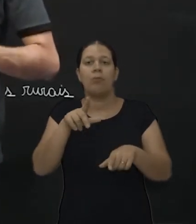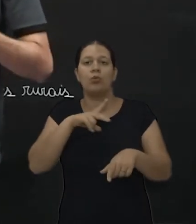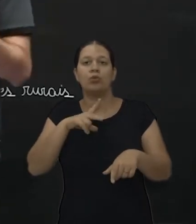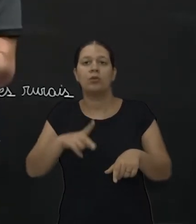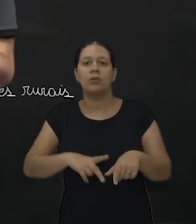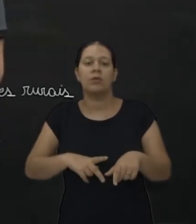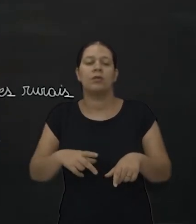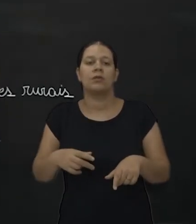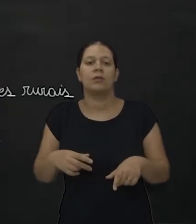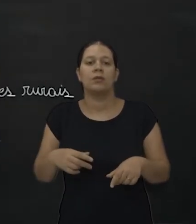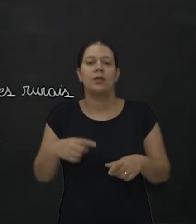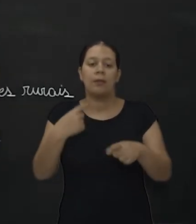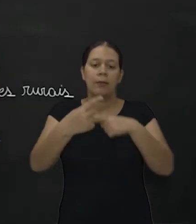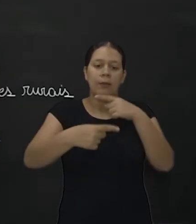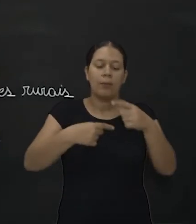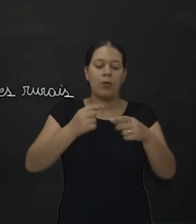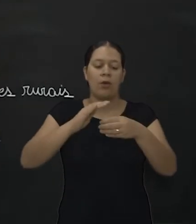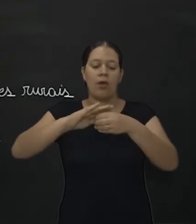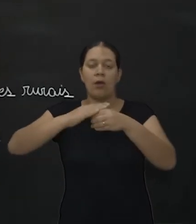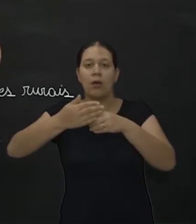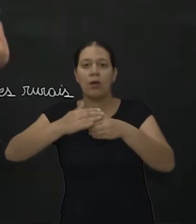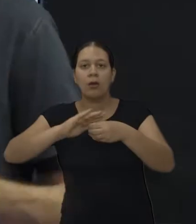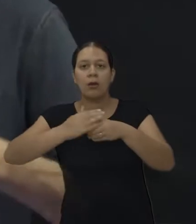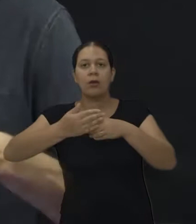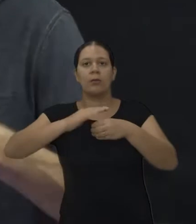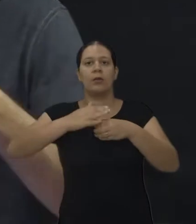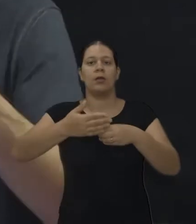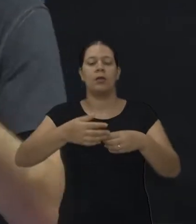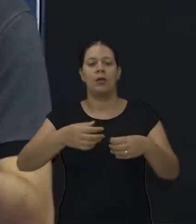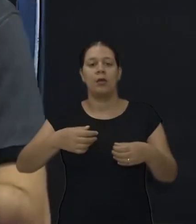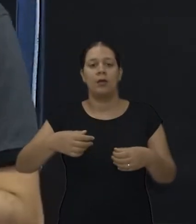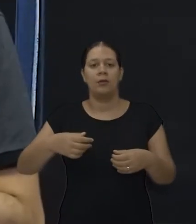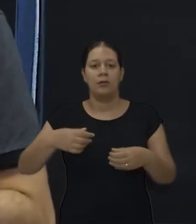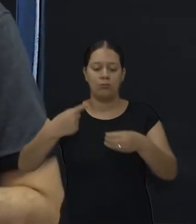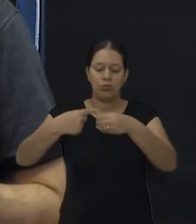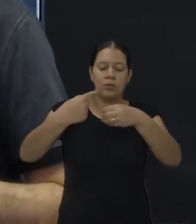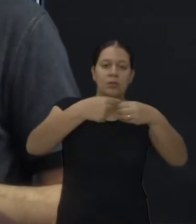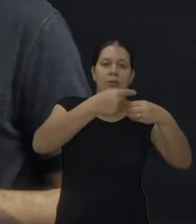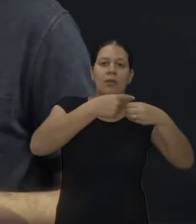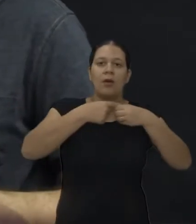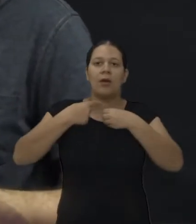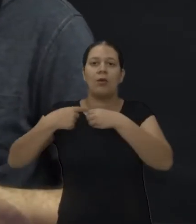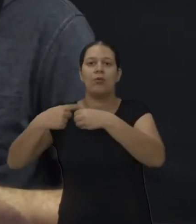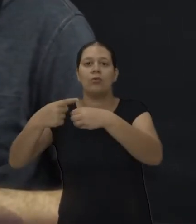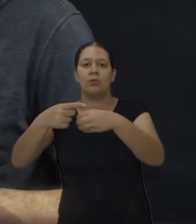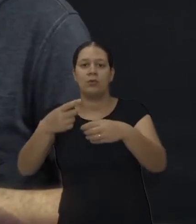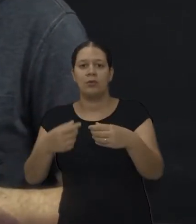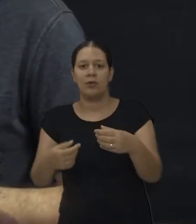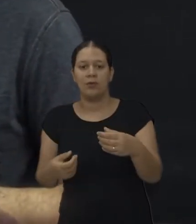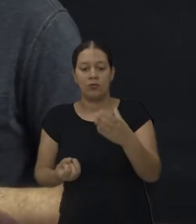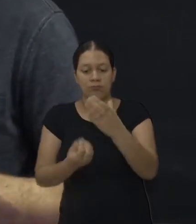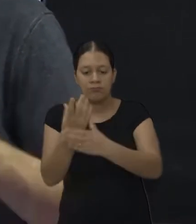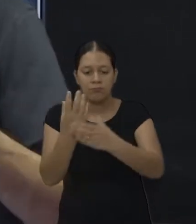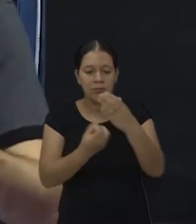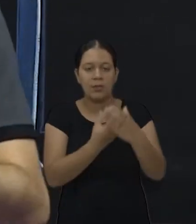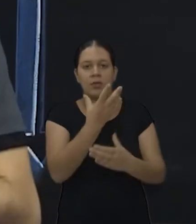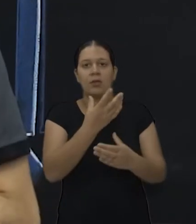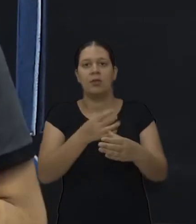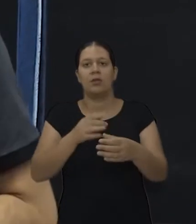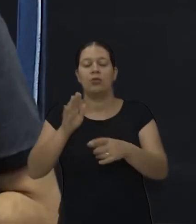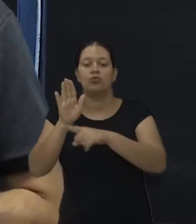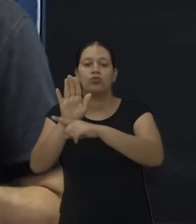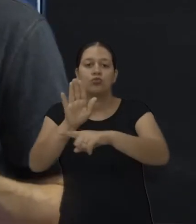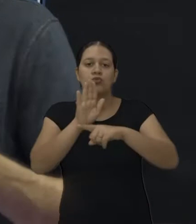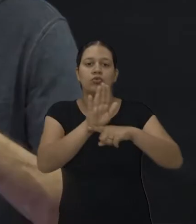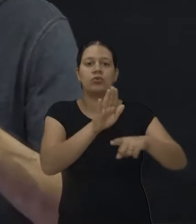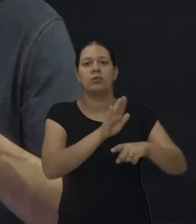criadas ainda as câmaras municipais. Essa tinha um poder mais local. A ideia era garantir que o